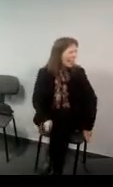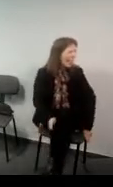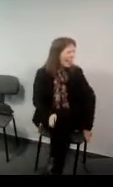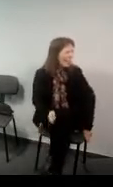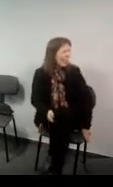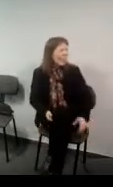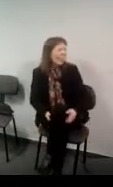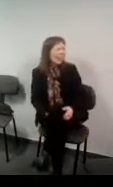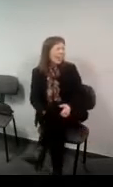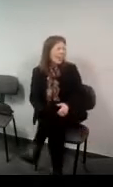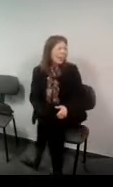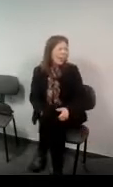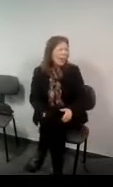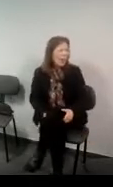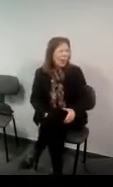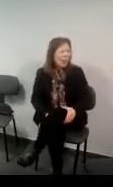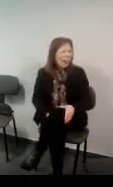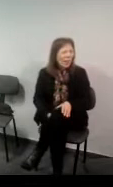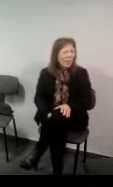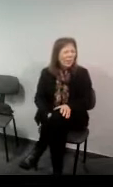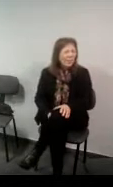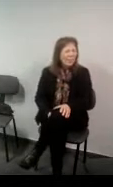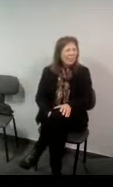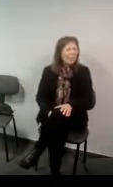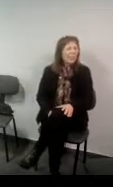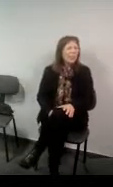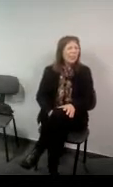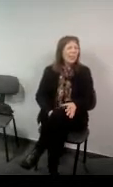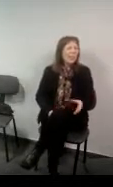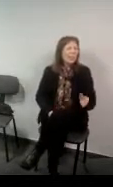Nunca deitou no gramado? Ortiga, nunca pegou Ortiga, passou Ortiga no corpo.